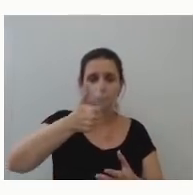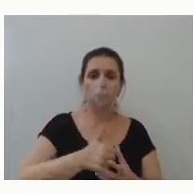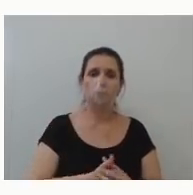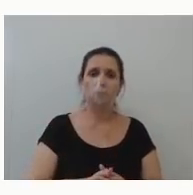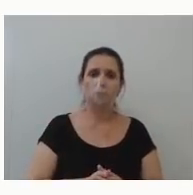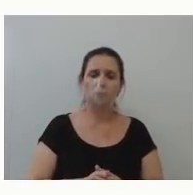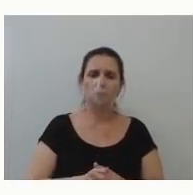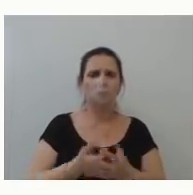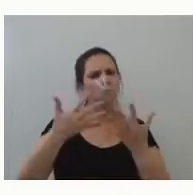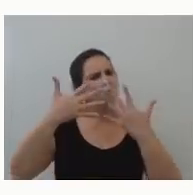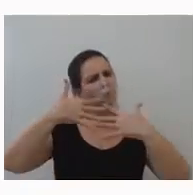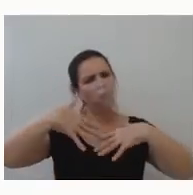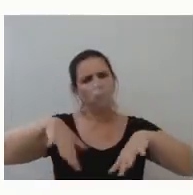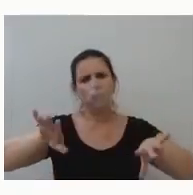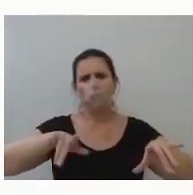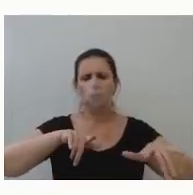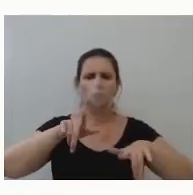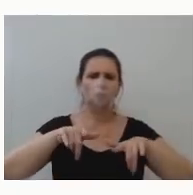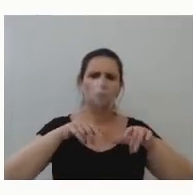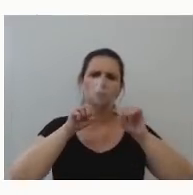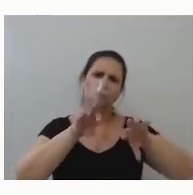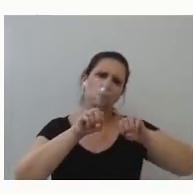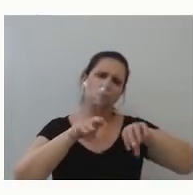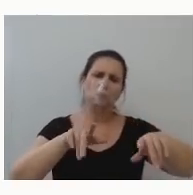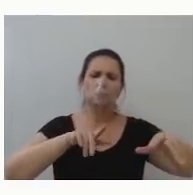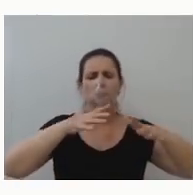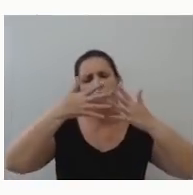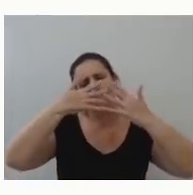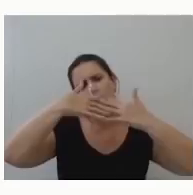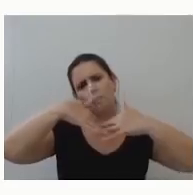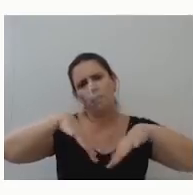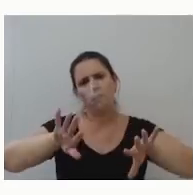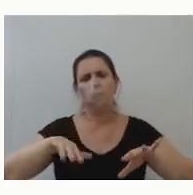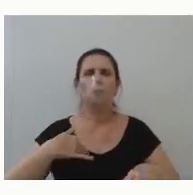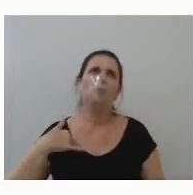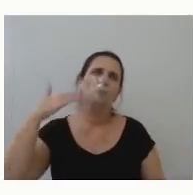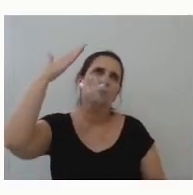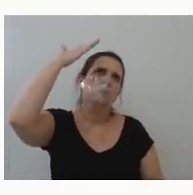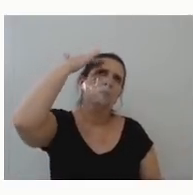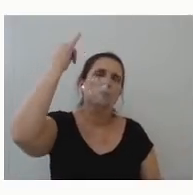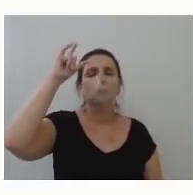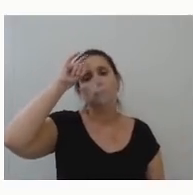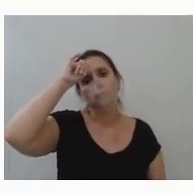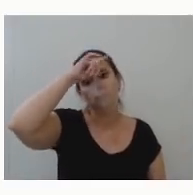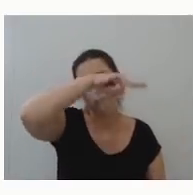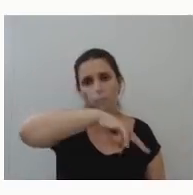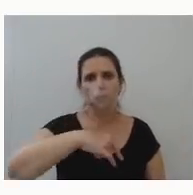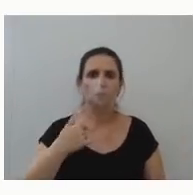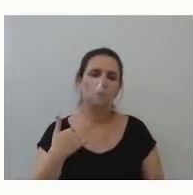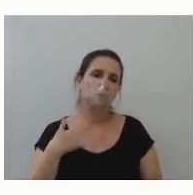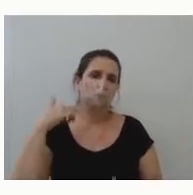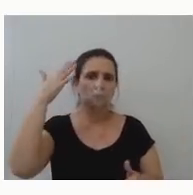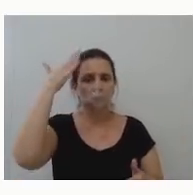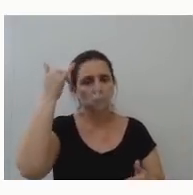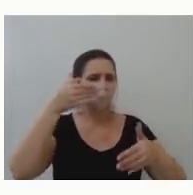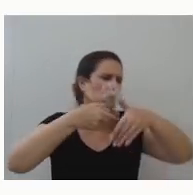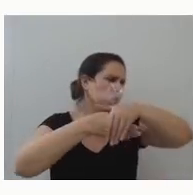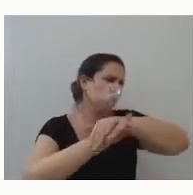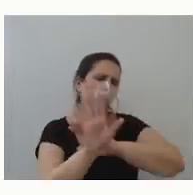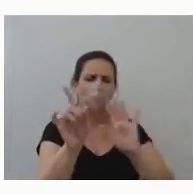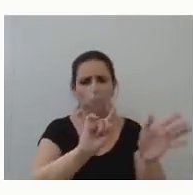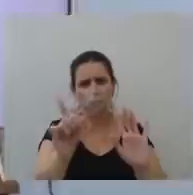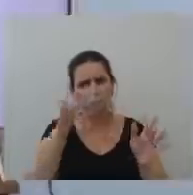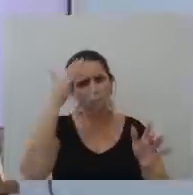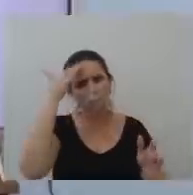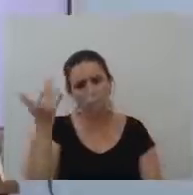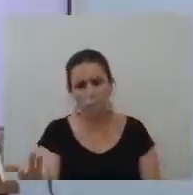delas é agir com naturalidade em frente às câmeras. Eu sei que é muito difícil, eu sei que eu não estou habituado, eu